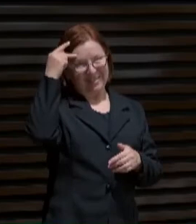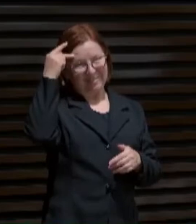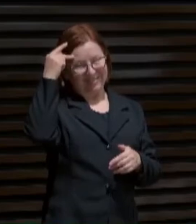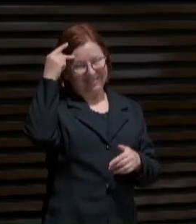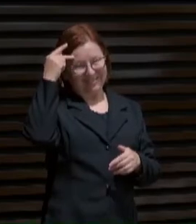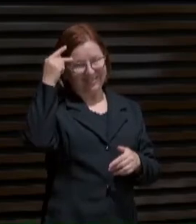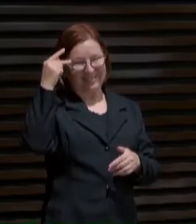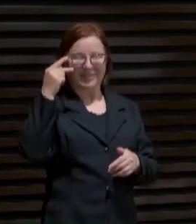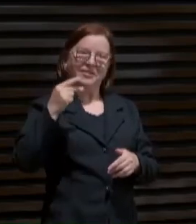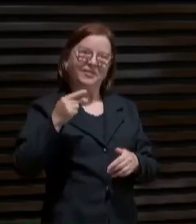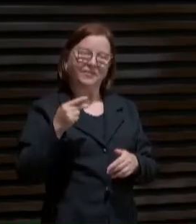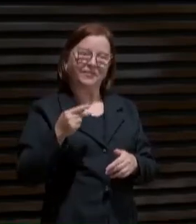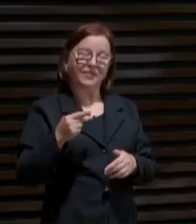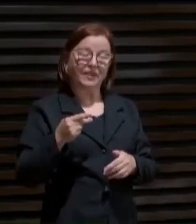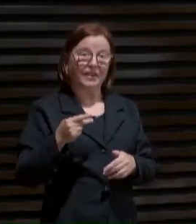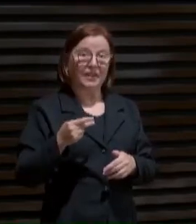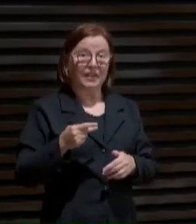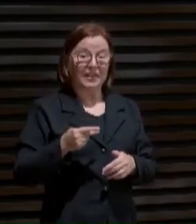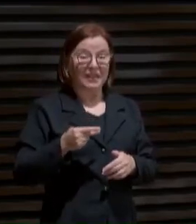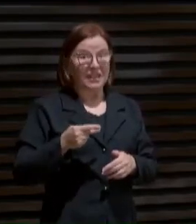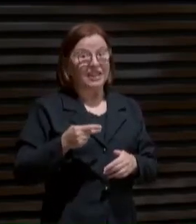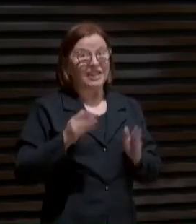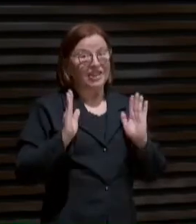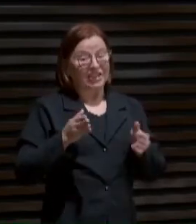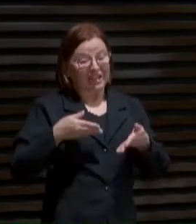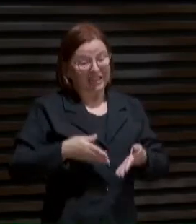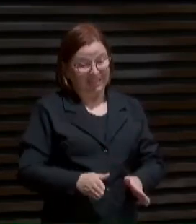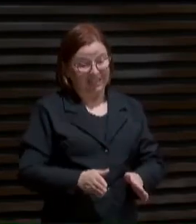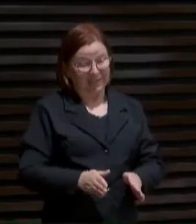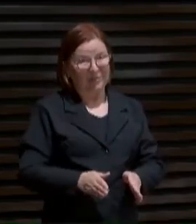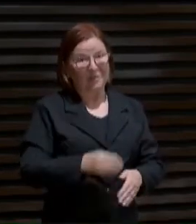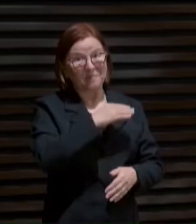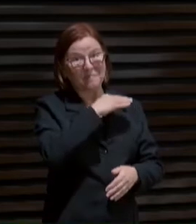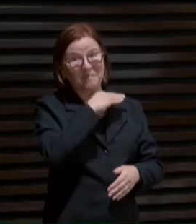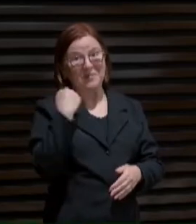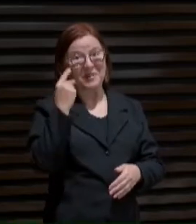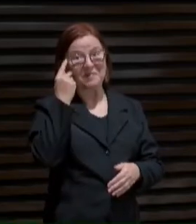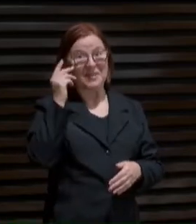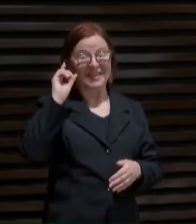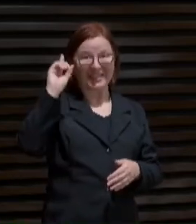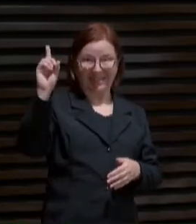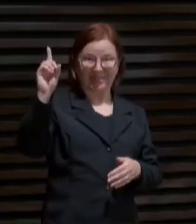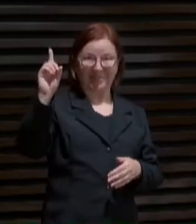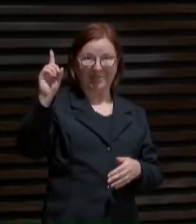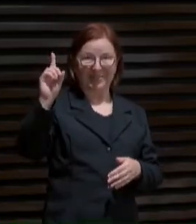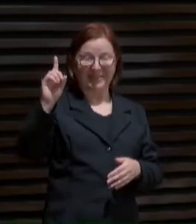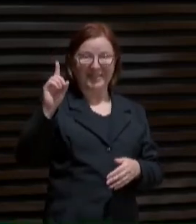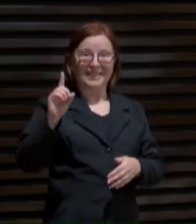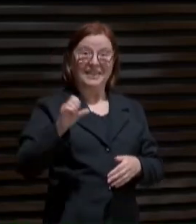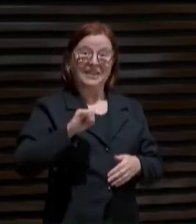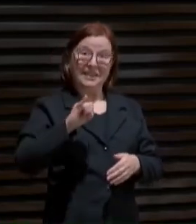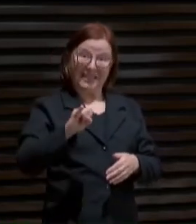nasceu separada de Deus morta para Deus a menos que ela seja restaurada essa condição de verdadeiro